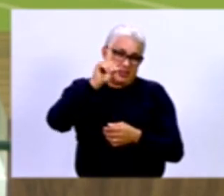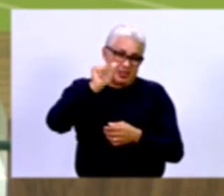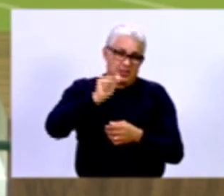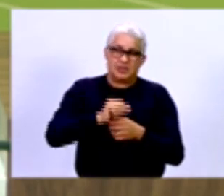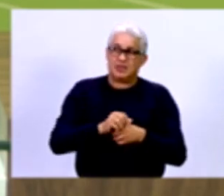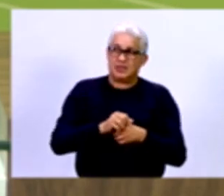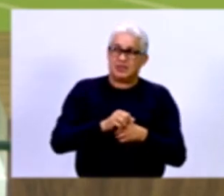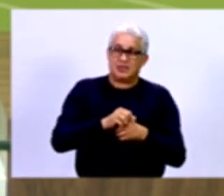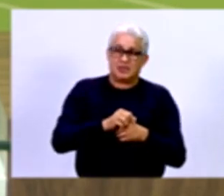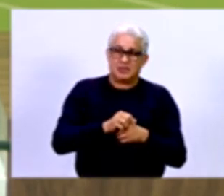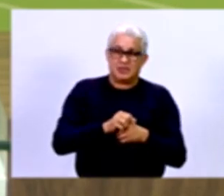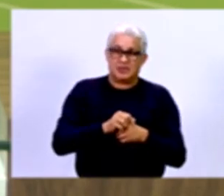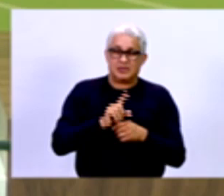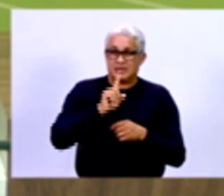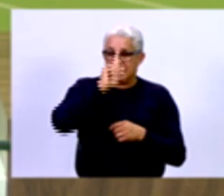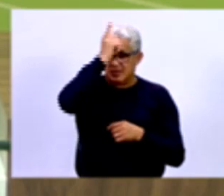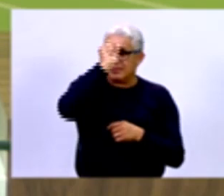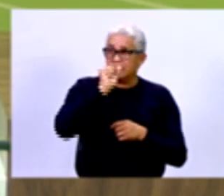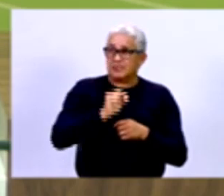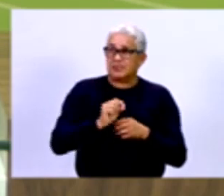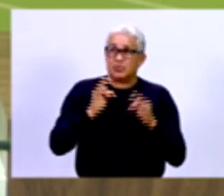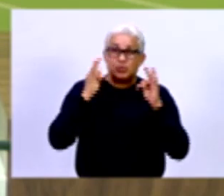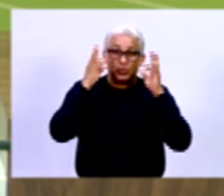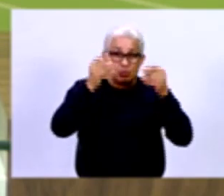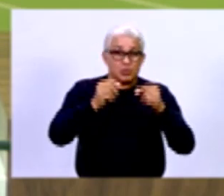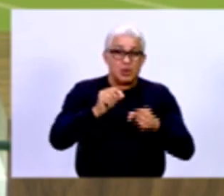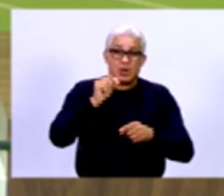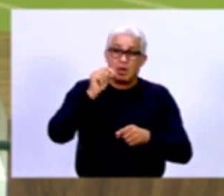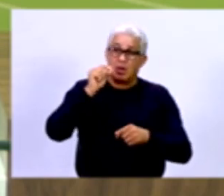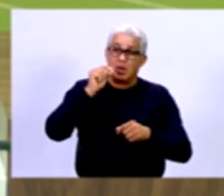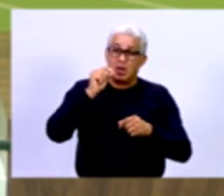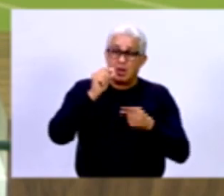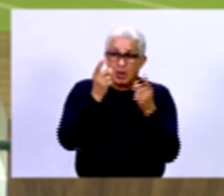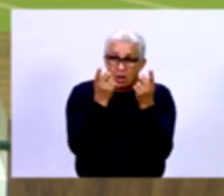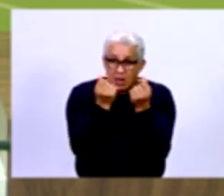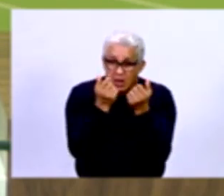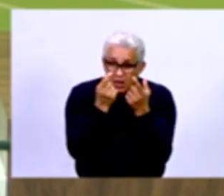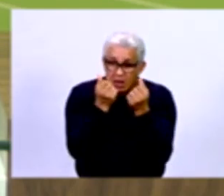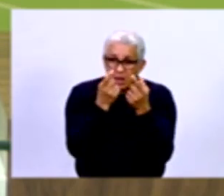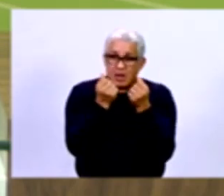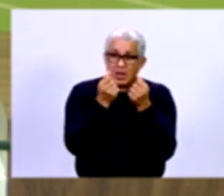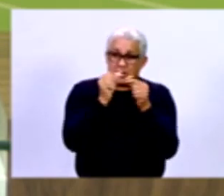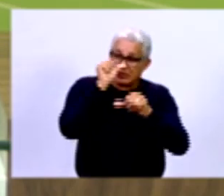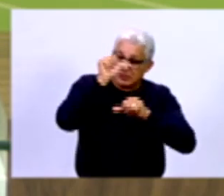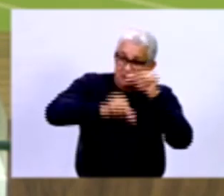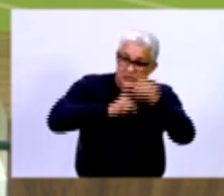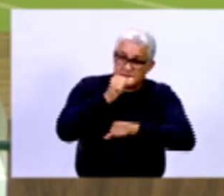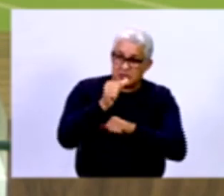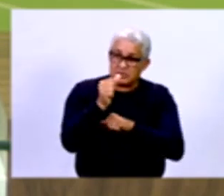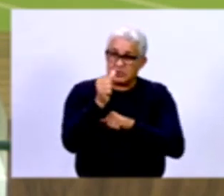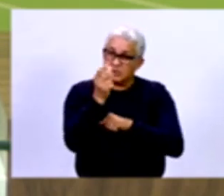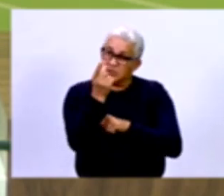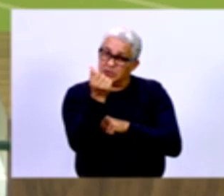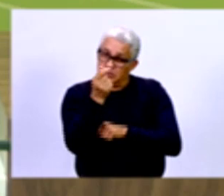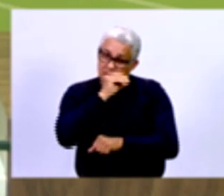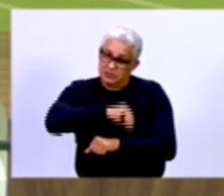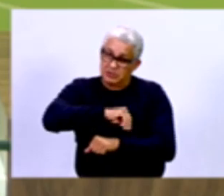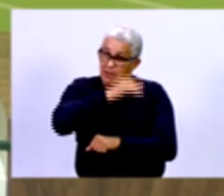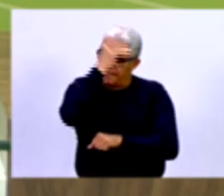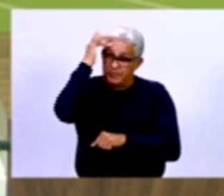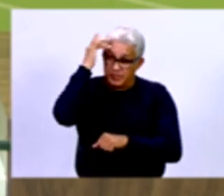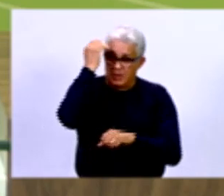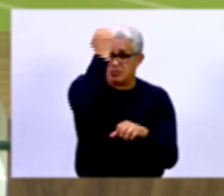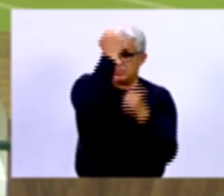que a gente fez? Essa ideia de que tudo que é produzido na economia vai se transformar em renda de alguém. Tudo que uma